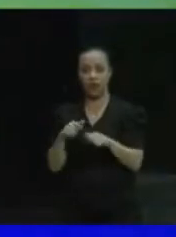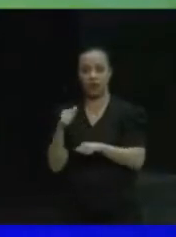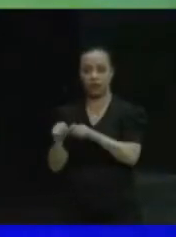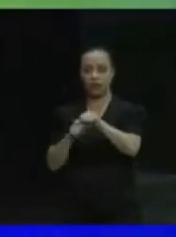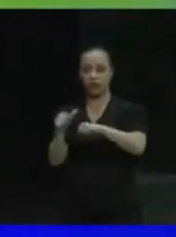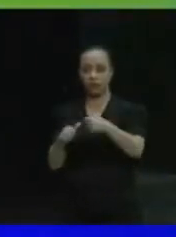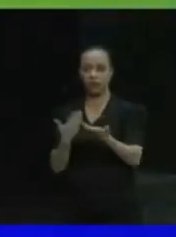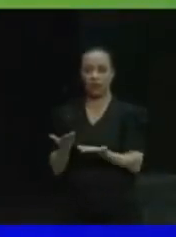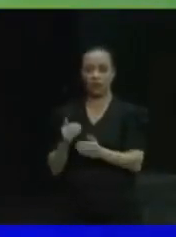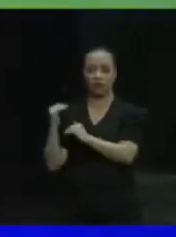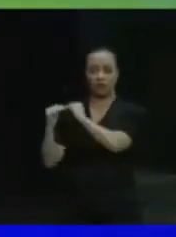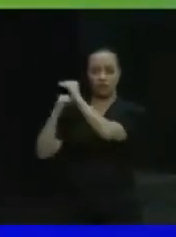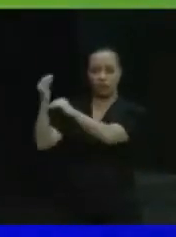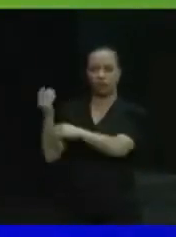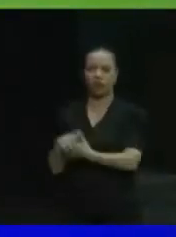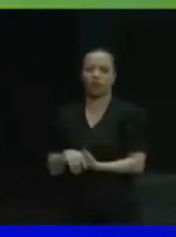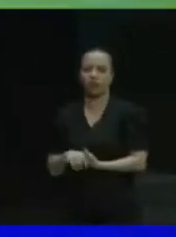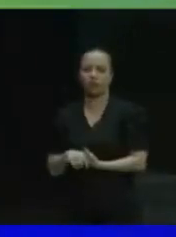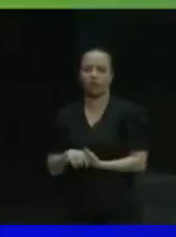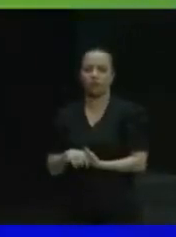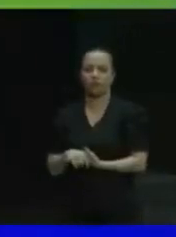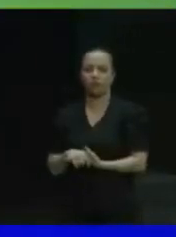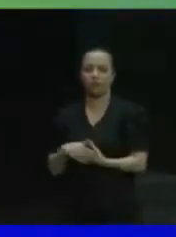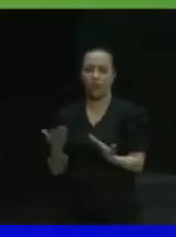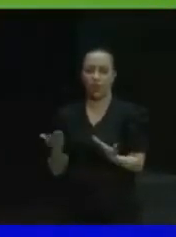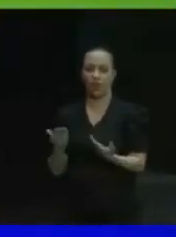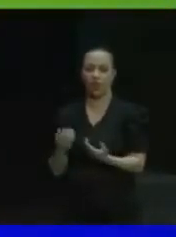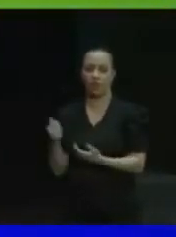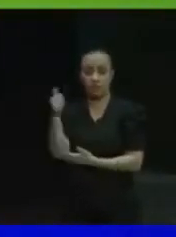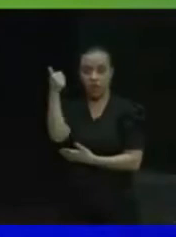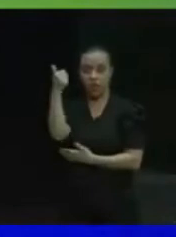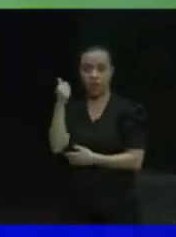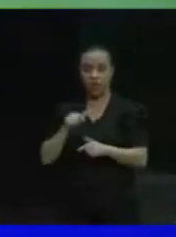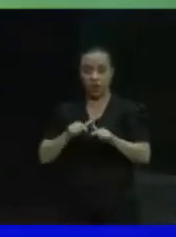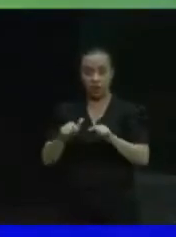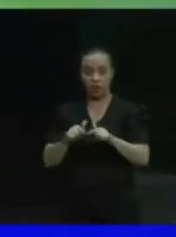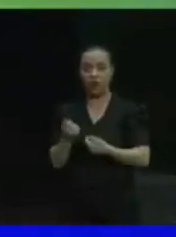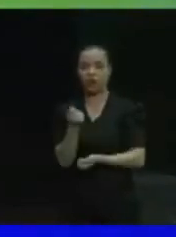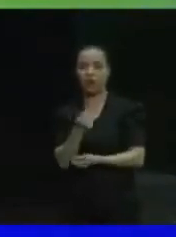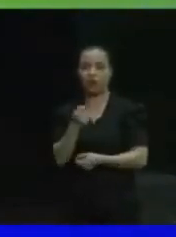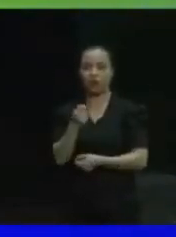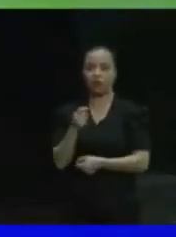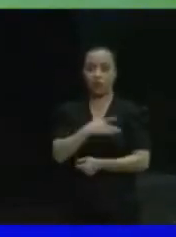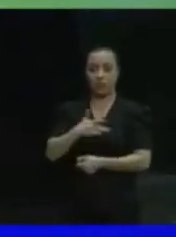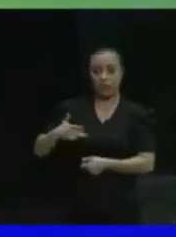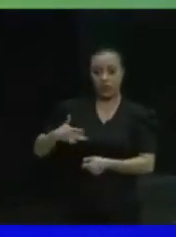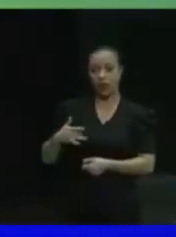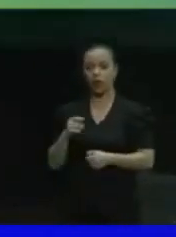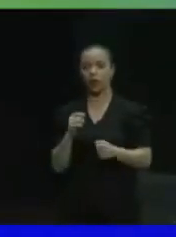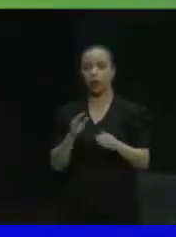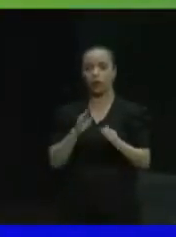sustentável, prover serviços de saúde, educação e segurança de